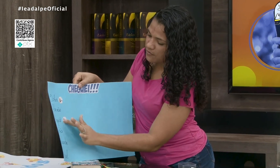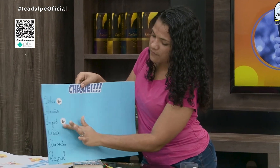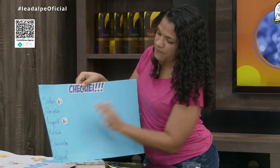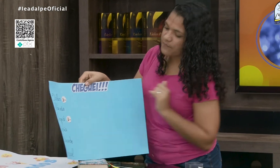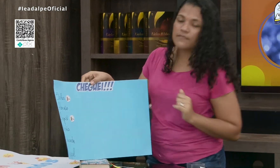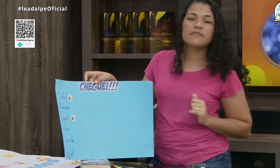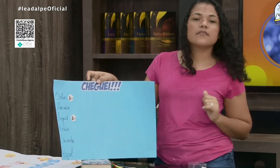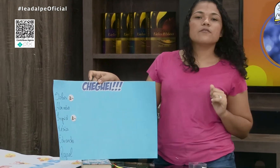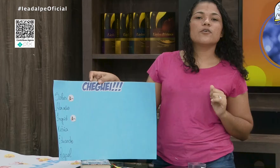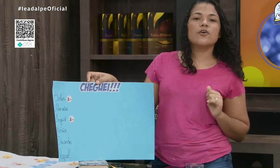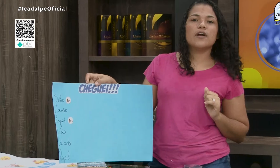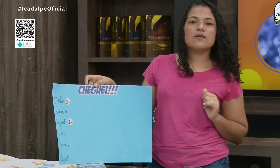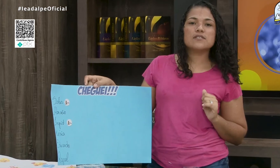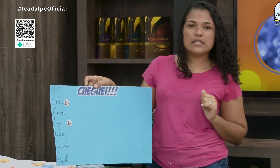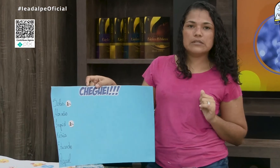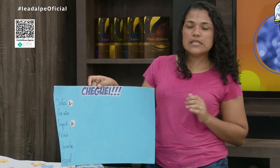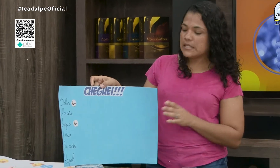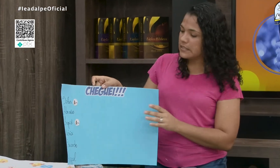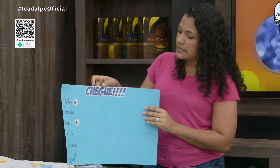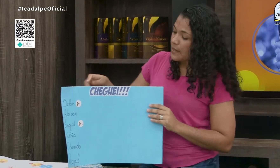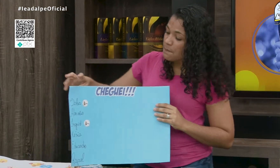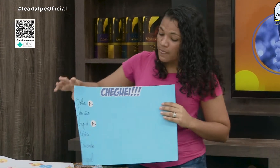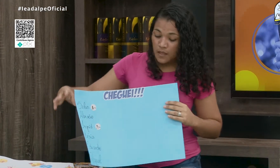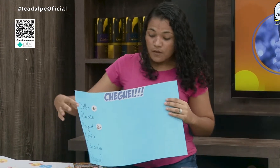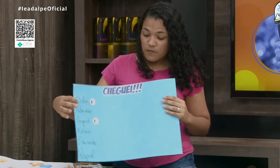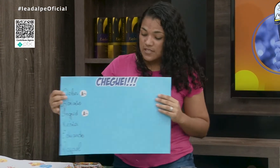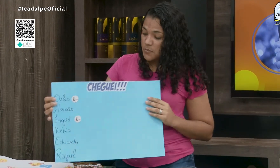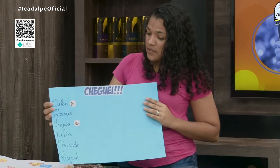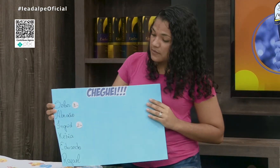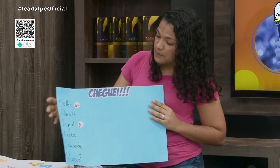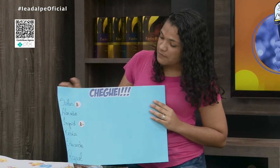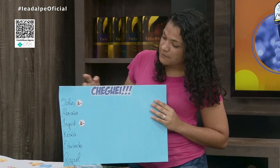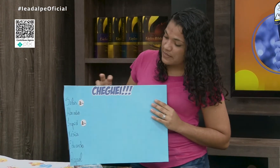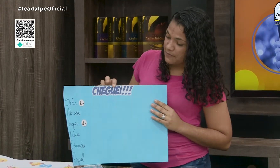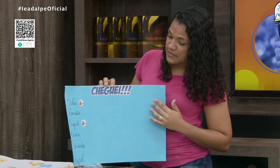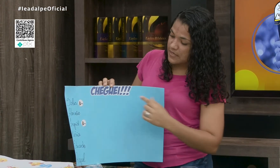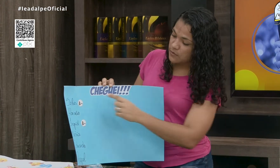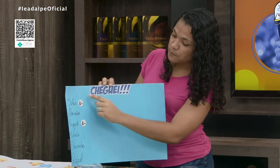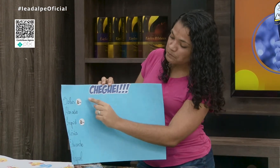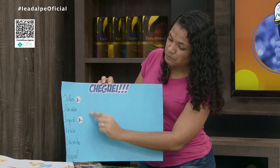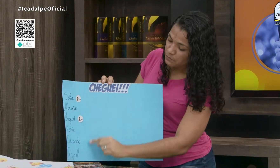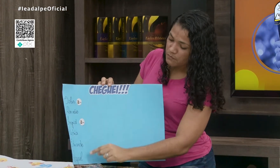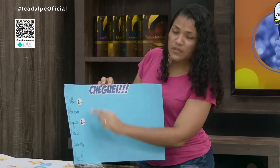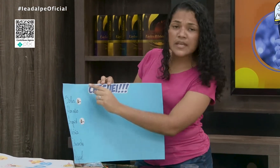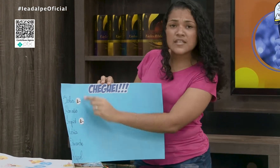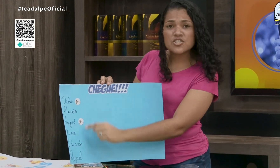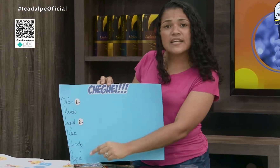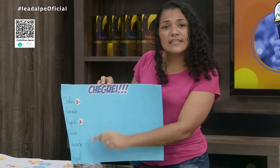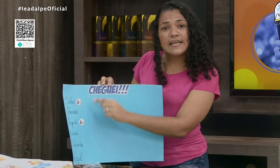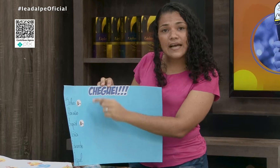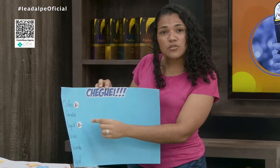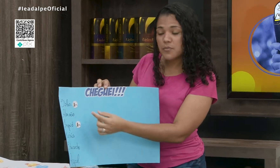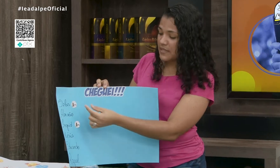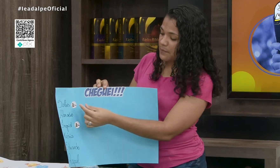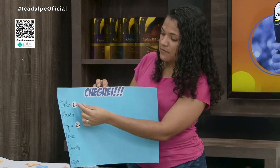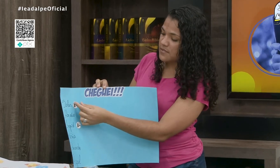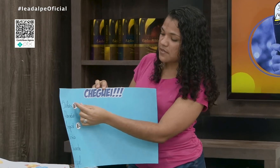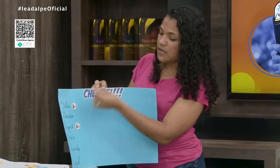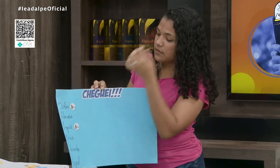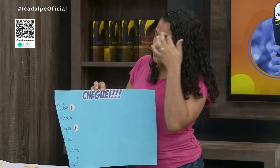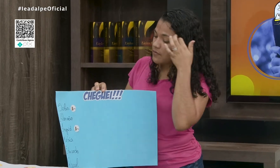aqui, ó, vou colocar o selo de Ingrid, tá? Vocês podem também estar fazendo eles gradeado,